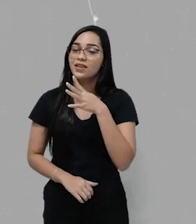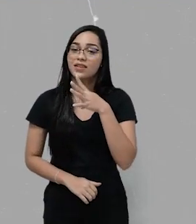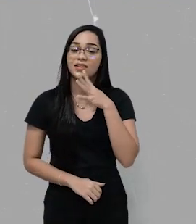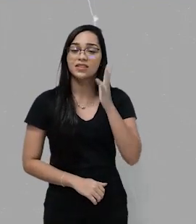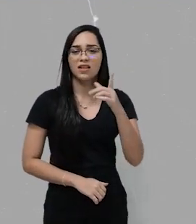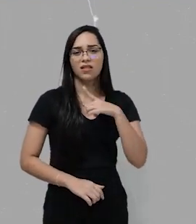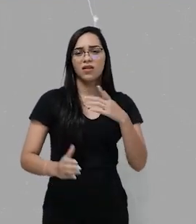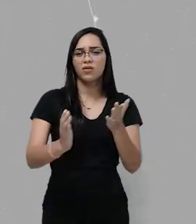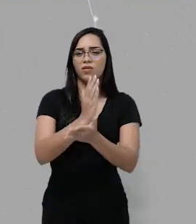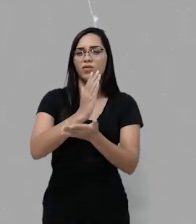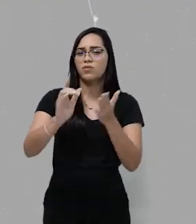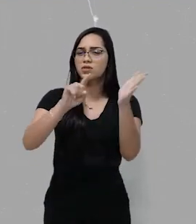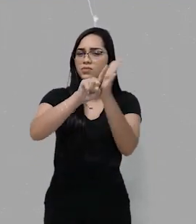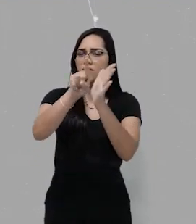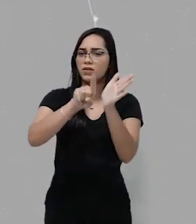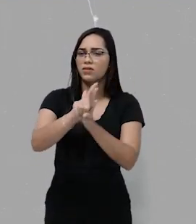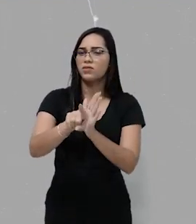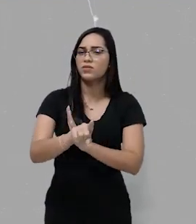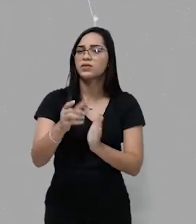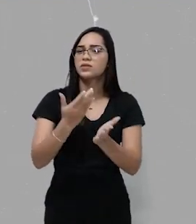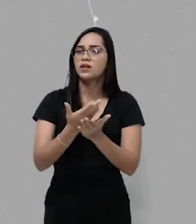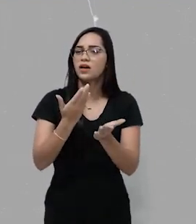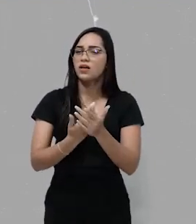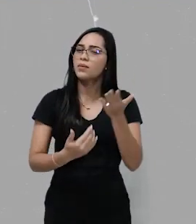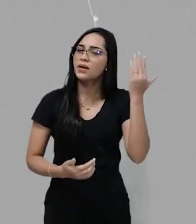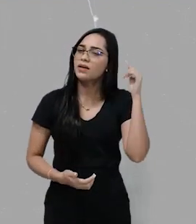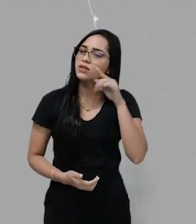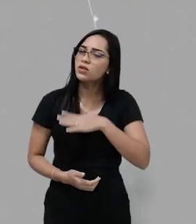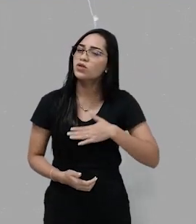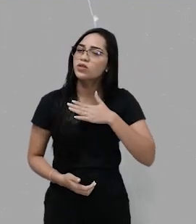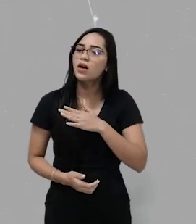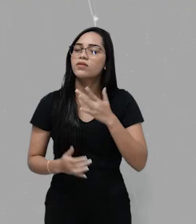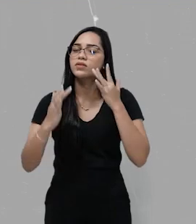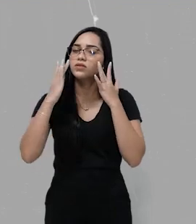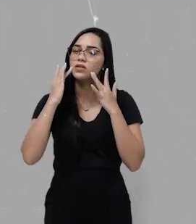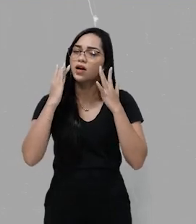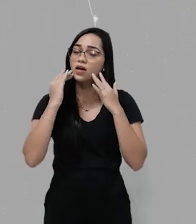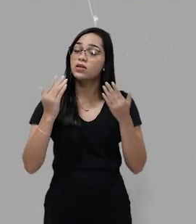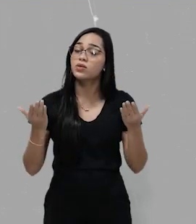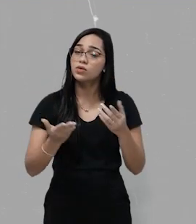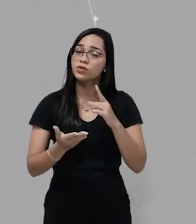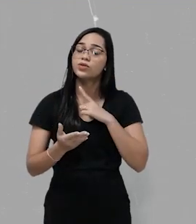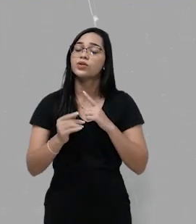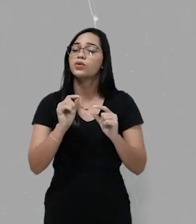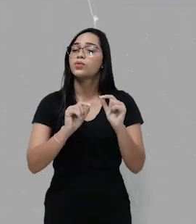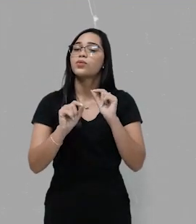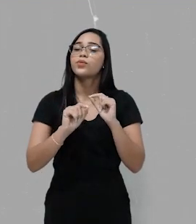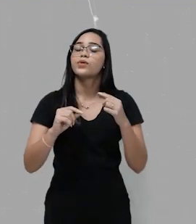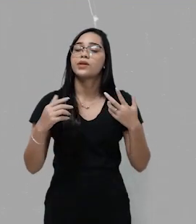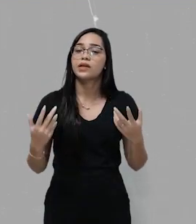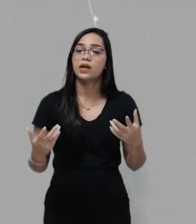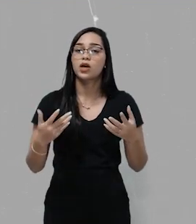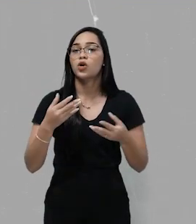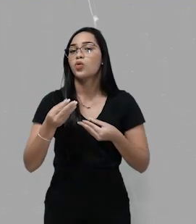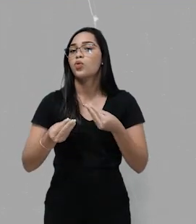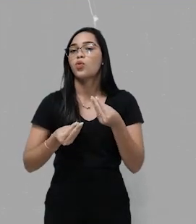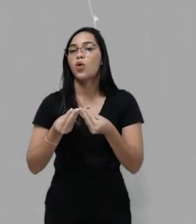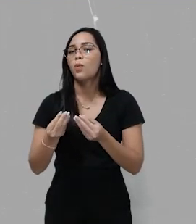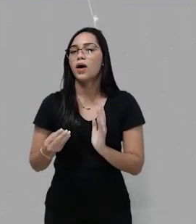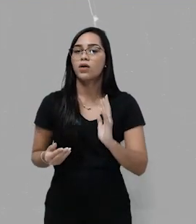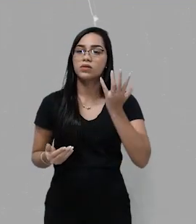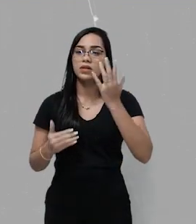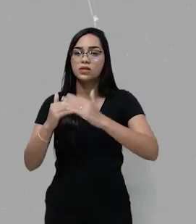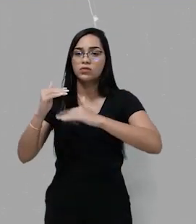até umas perguntas na aula passada, se você gostava de teatro. E hoje nós estamos vendo ainda como é essa